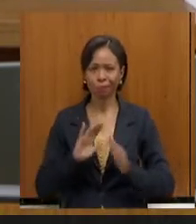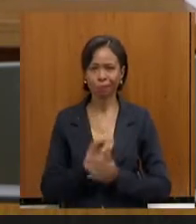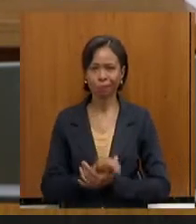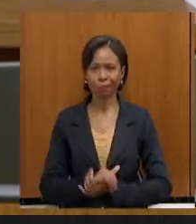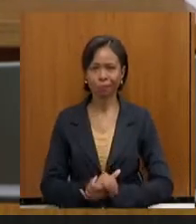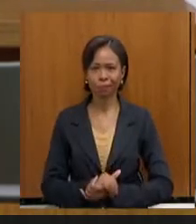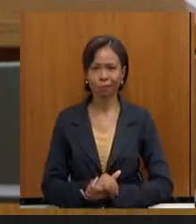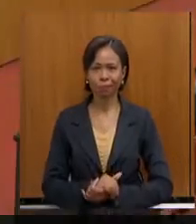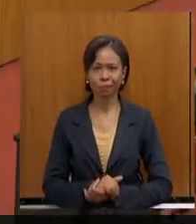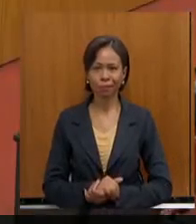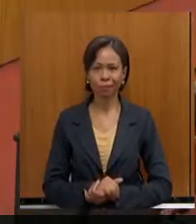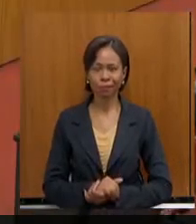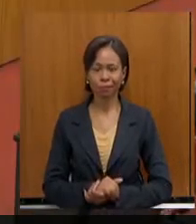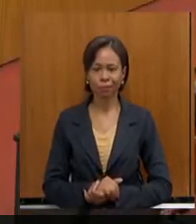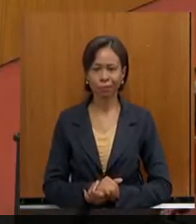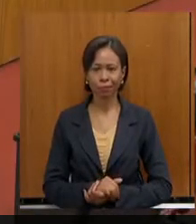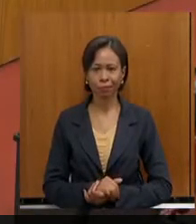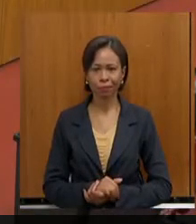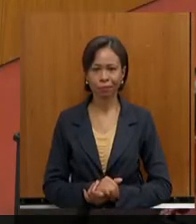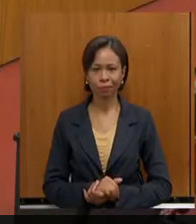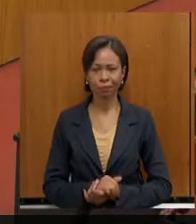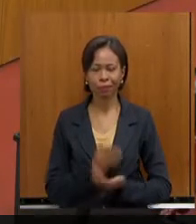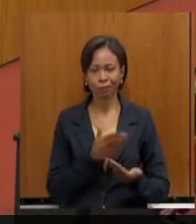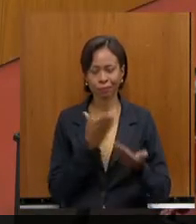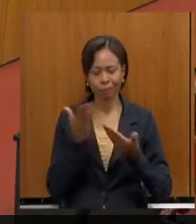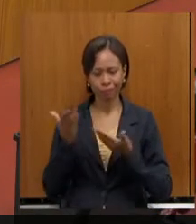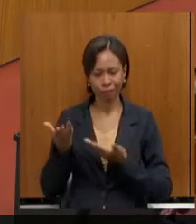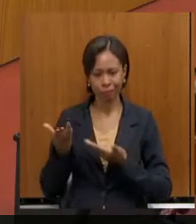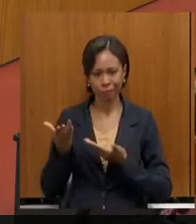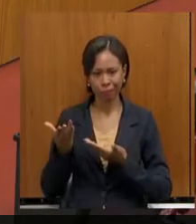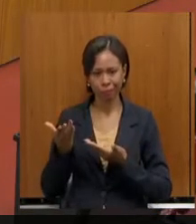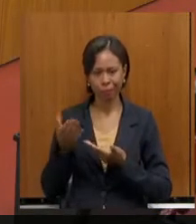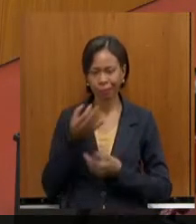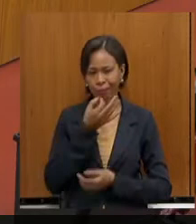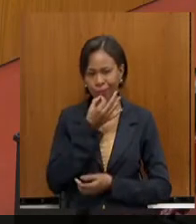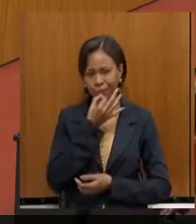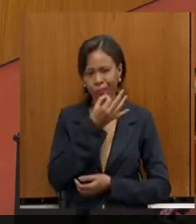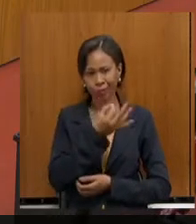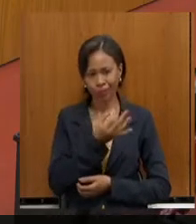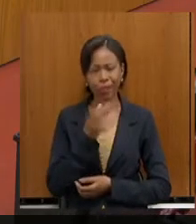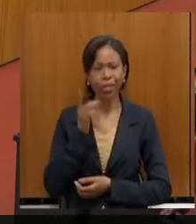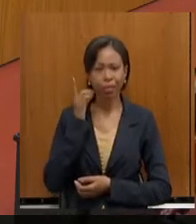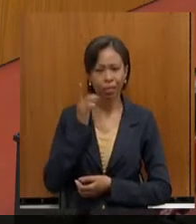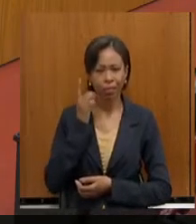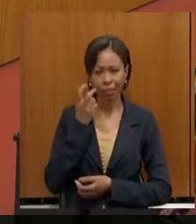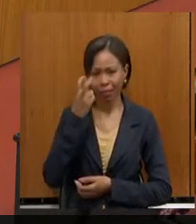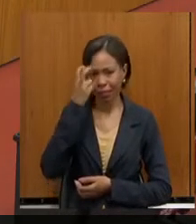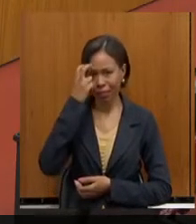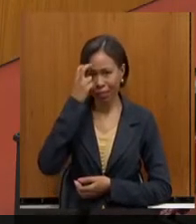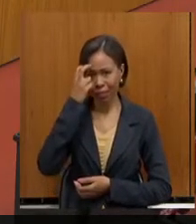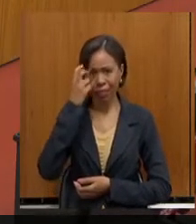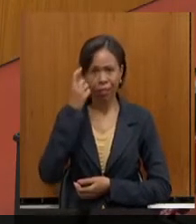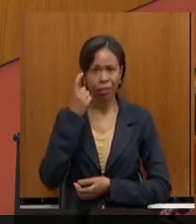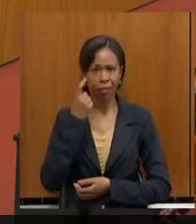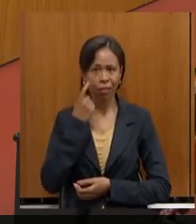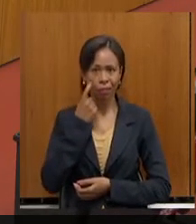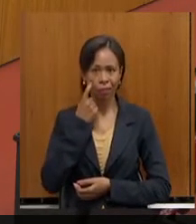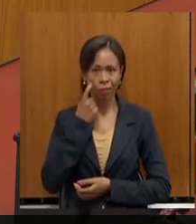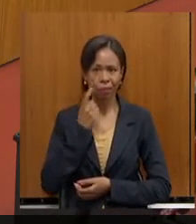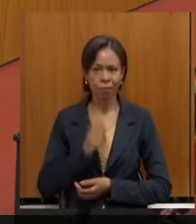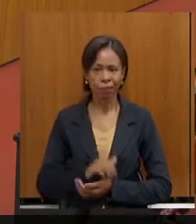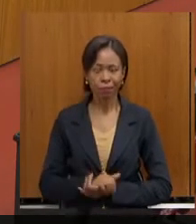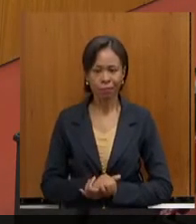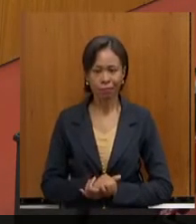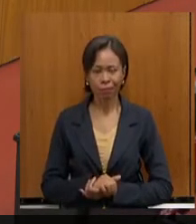e eu passo a palavra para as considerações ao Deputado Zé Guilherme por dois minutos